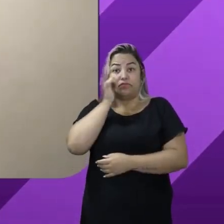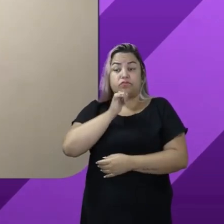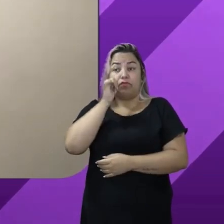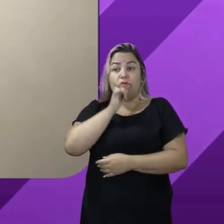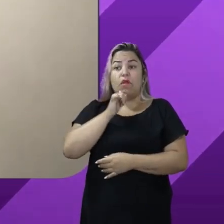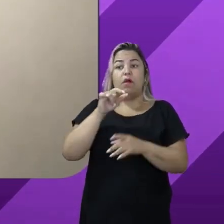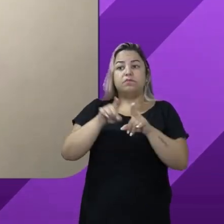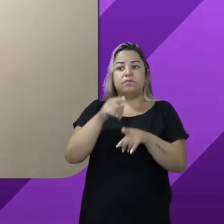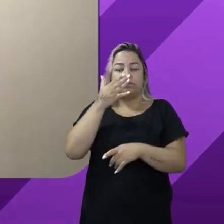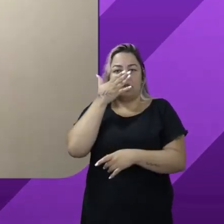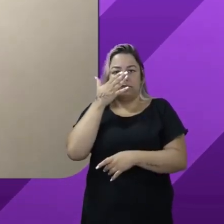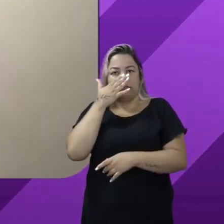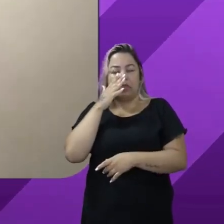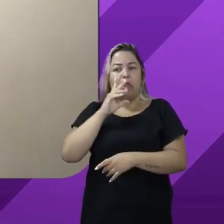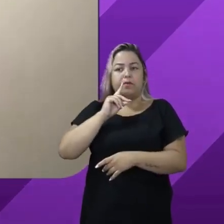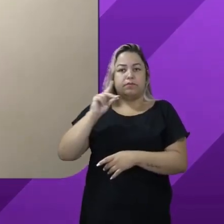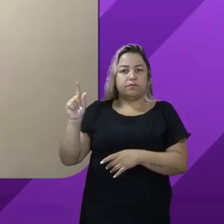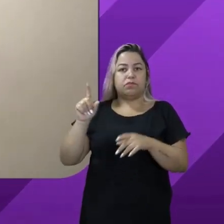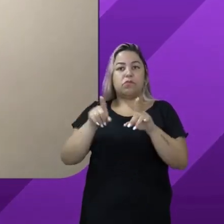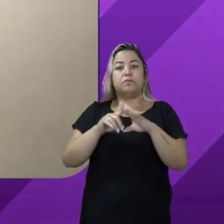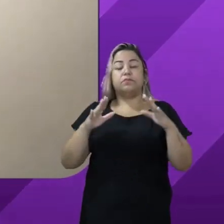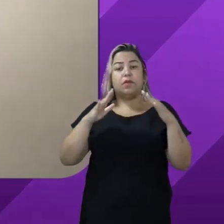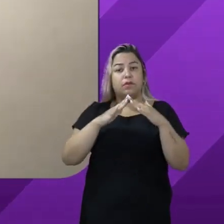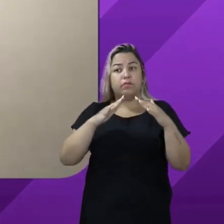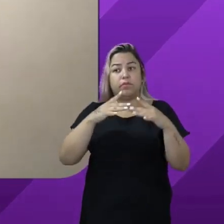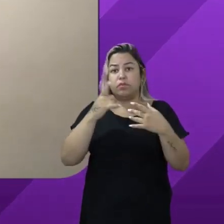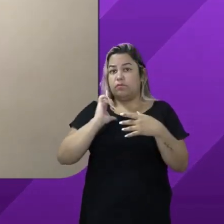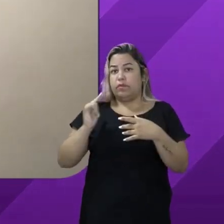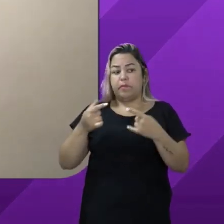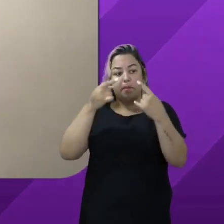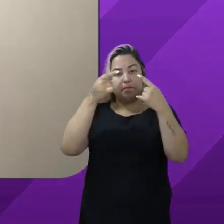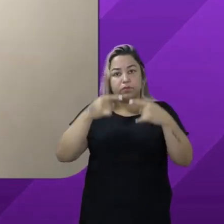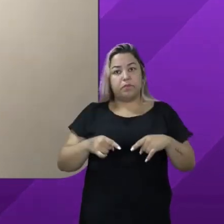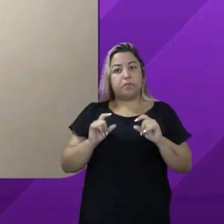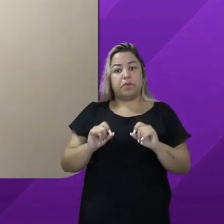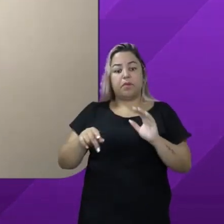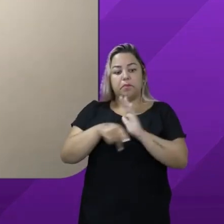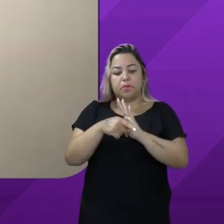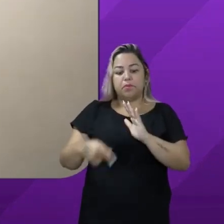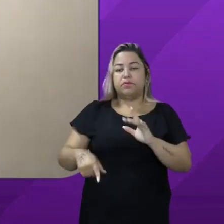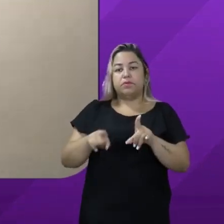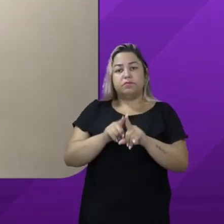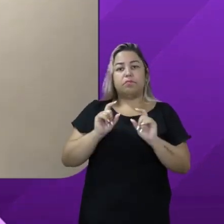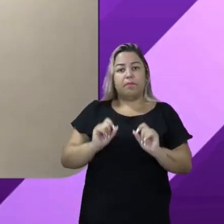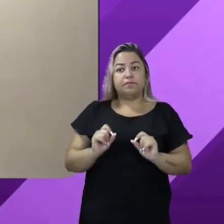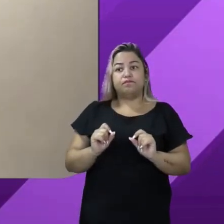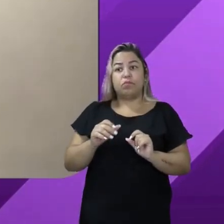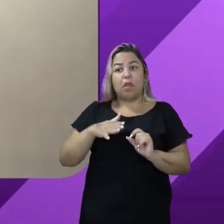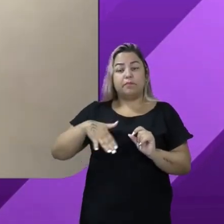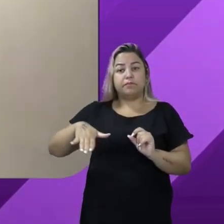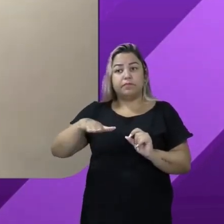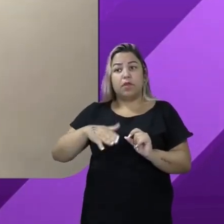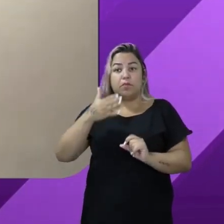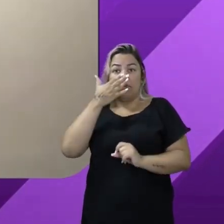essa criança saiu de casa, e quando o Estado ele não tem uma política para essa população, a prostituição ela passa a ser uma saída,